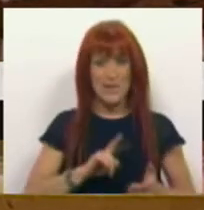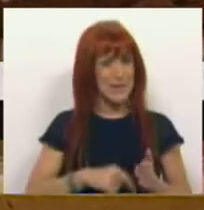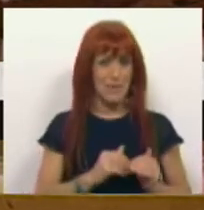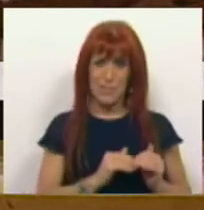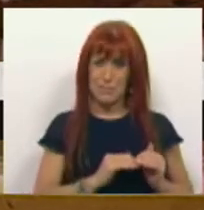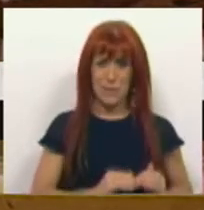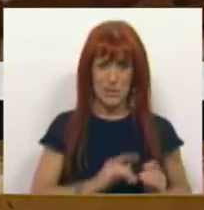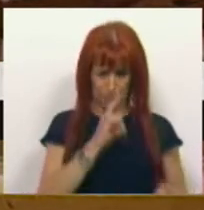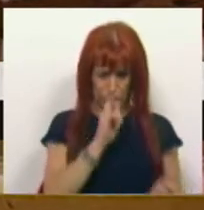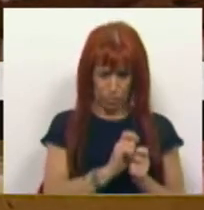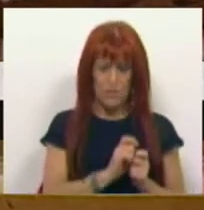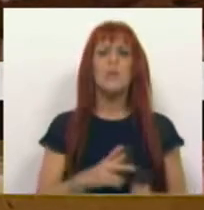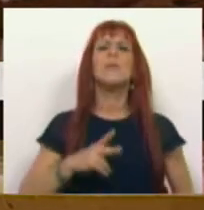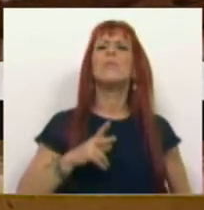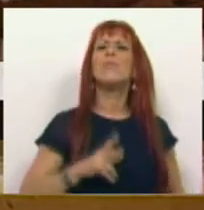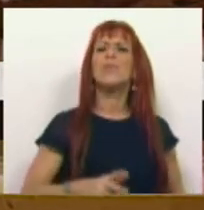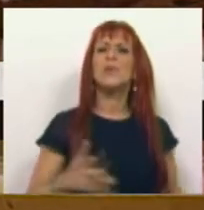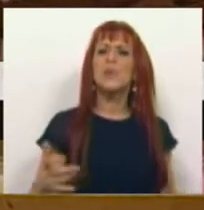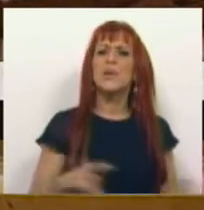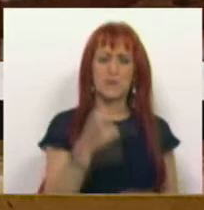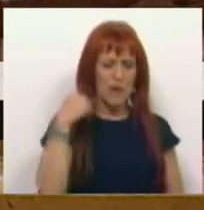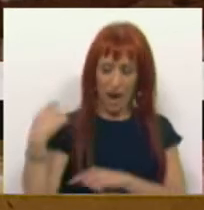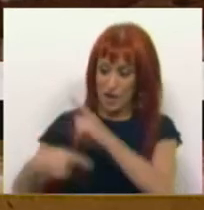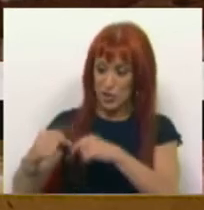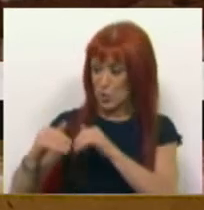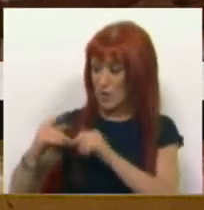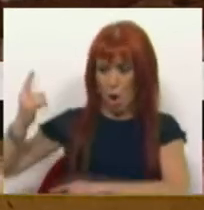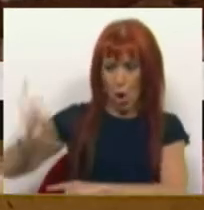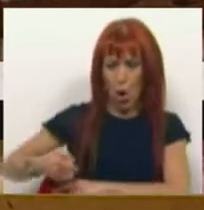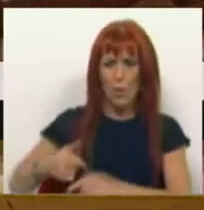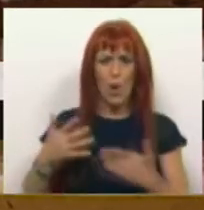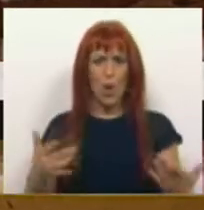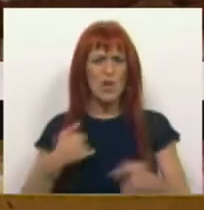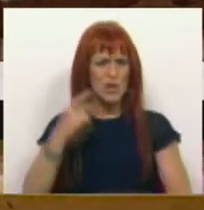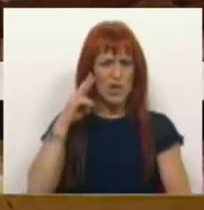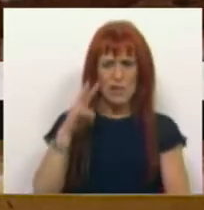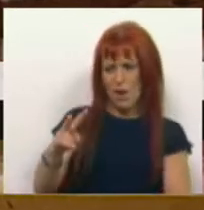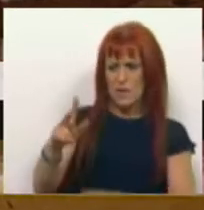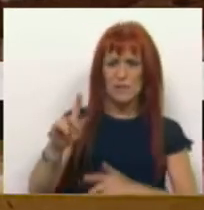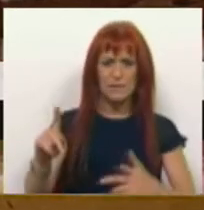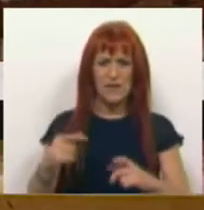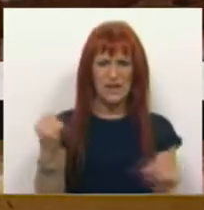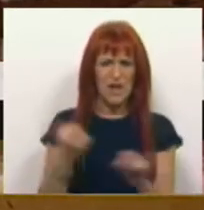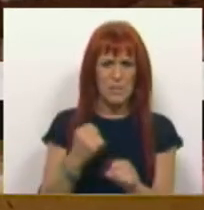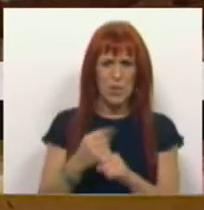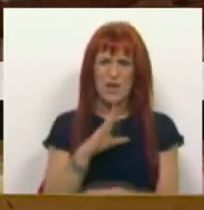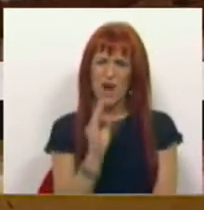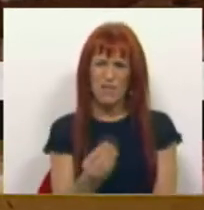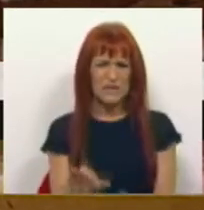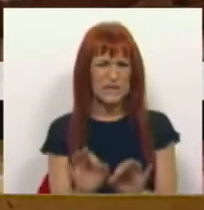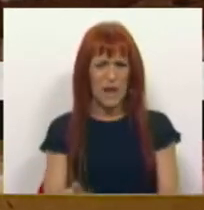foi baixo. Em Portugal, esta geração que foi forçada ao que hoje consideramos trabalho